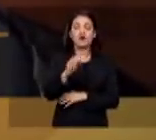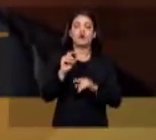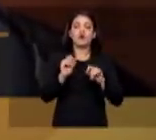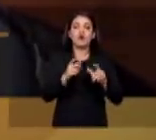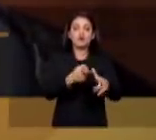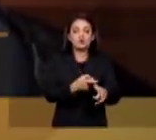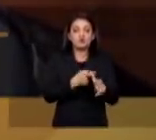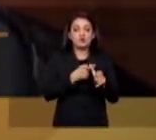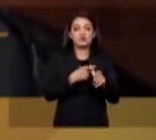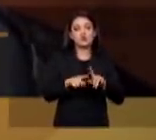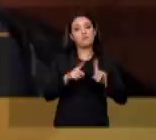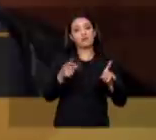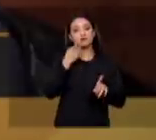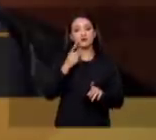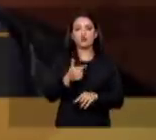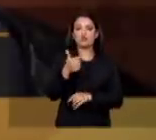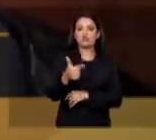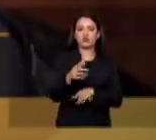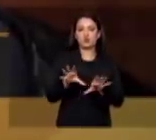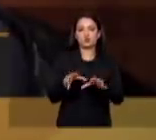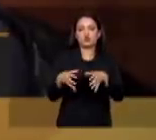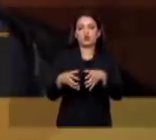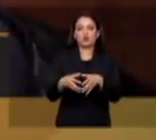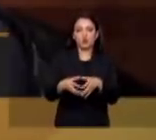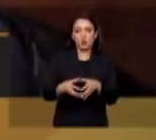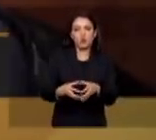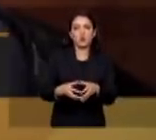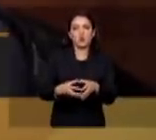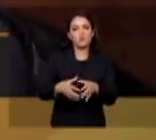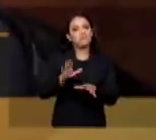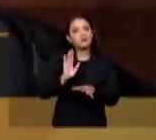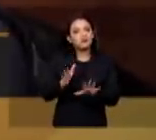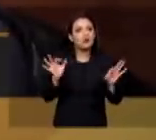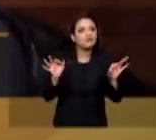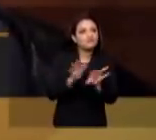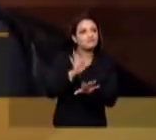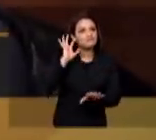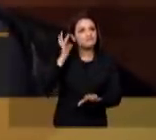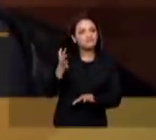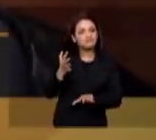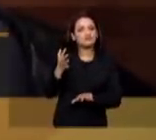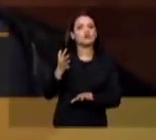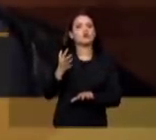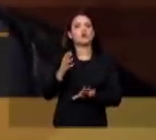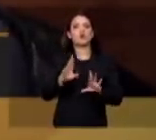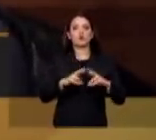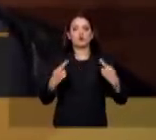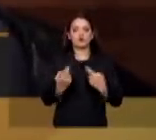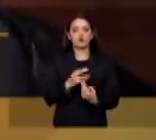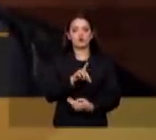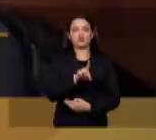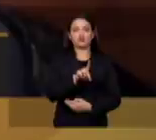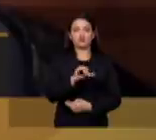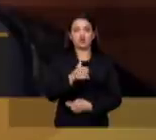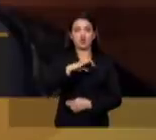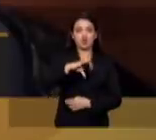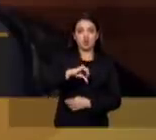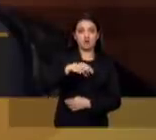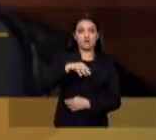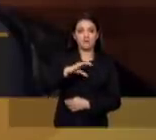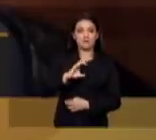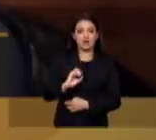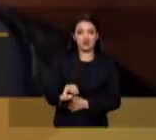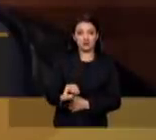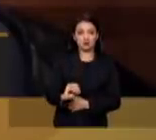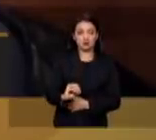sido superada pela segunda turma em sessão de julgamento realizada no dia 9 de março